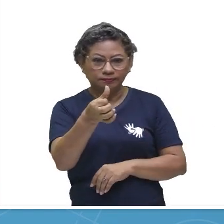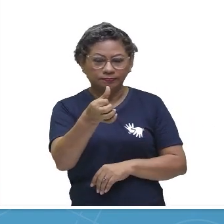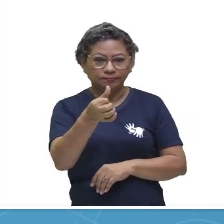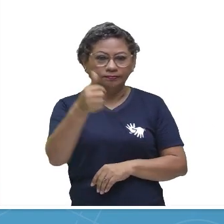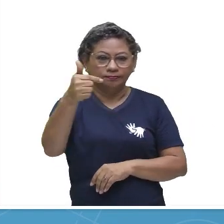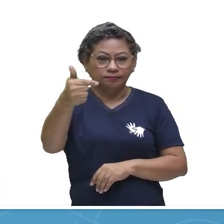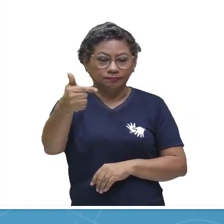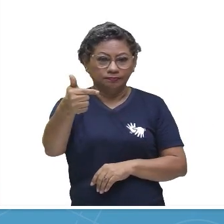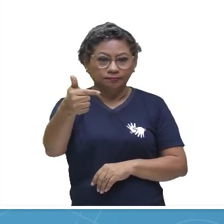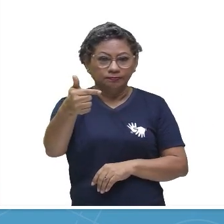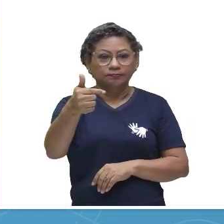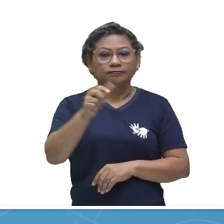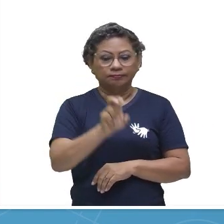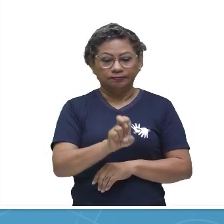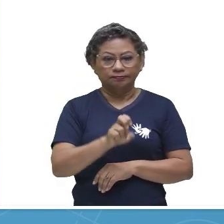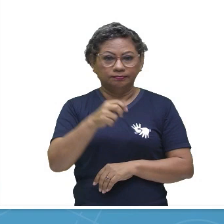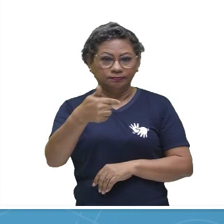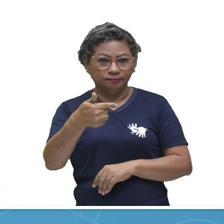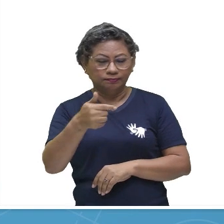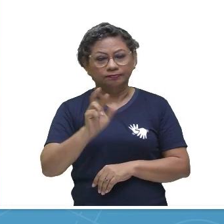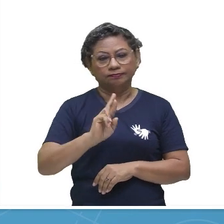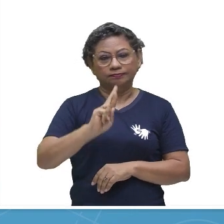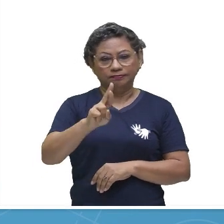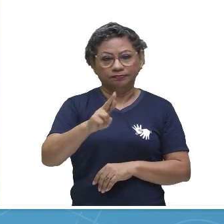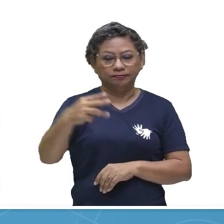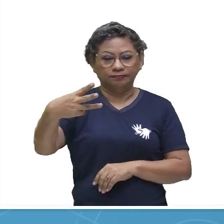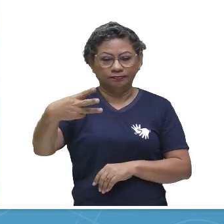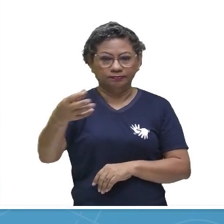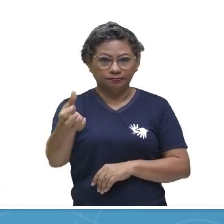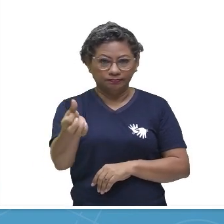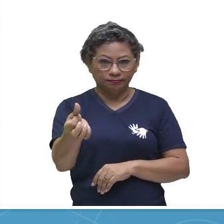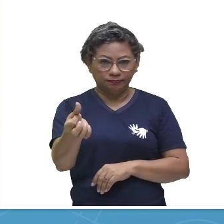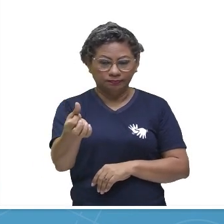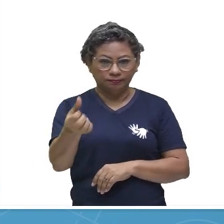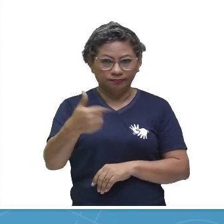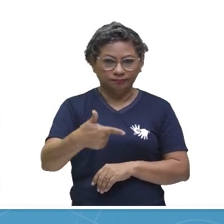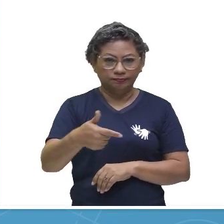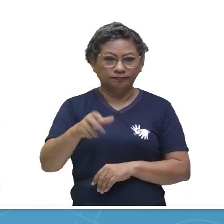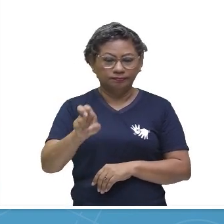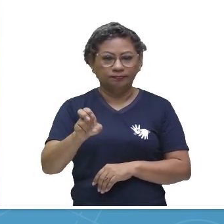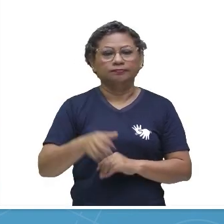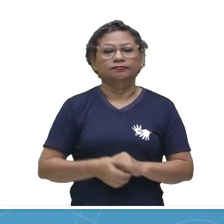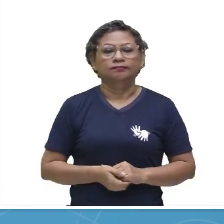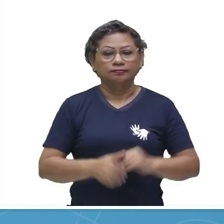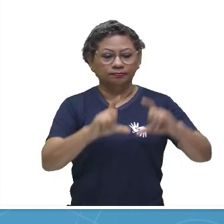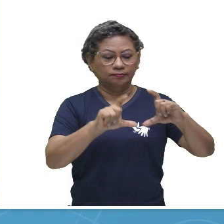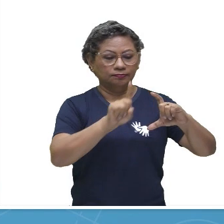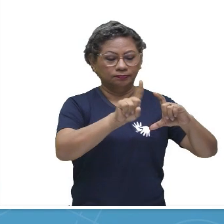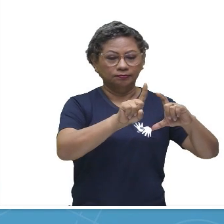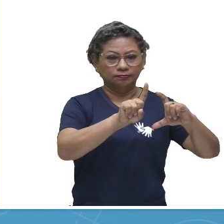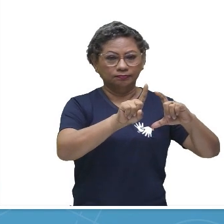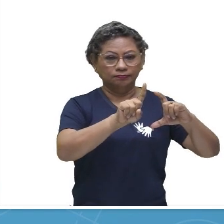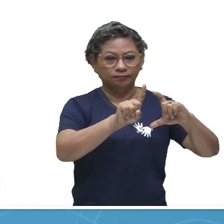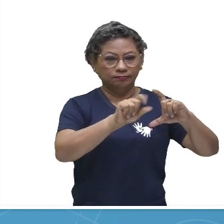1/10, ou 1 sobre 10, elevado à quarta potência. Então, eu vou ter 1 elevado a 4 e 10 elevado a